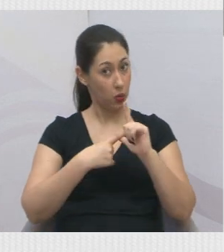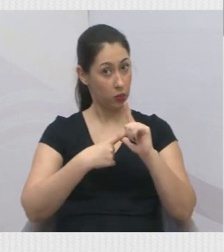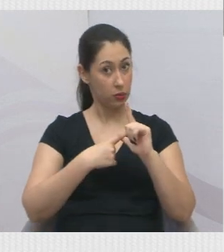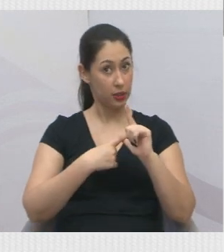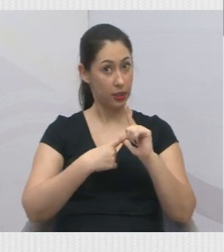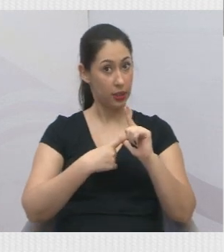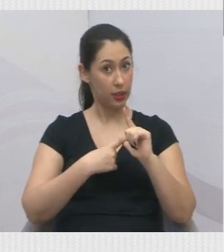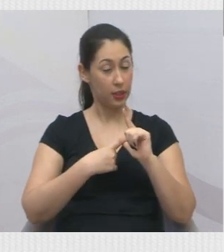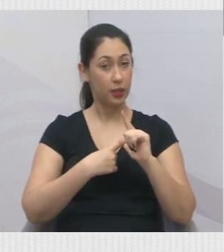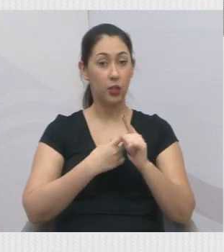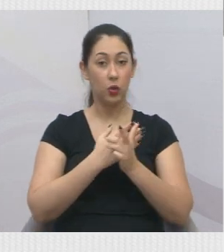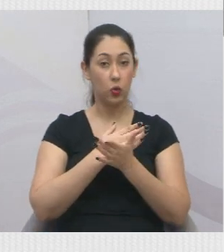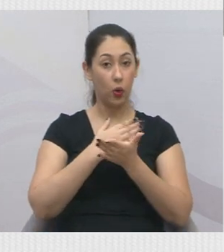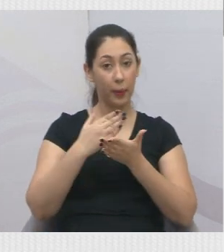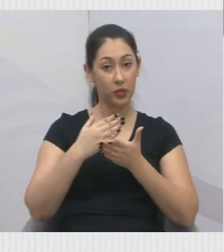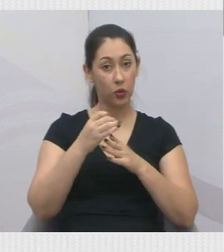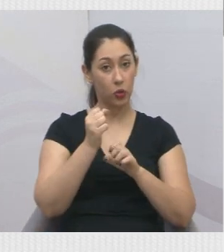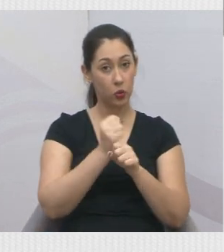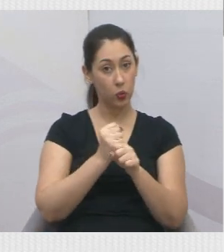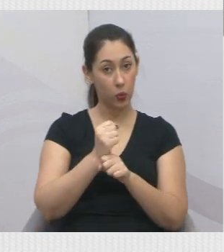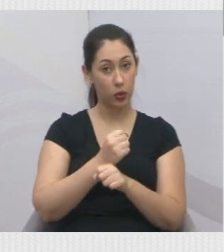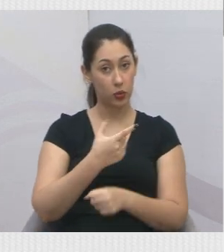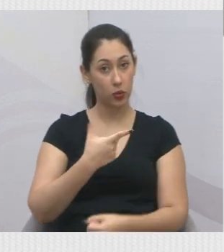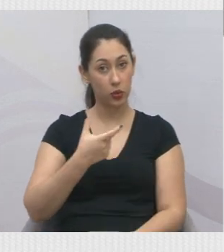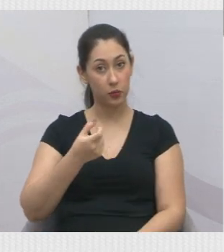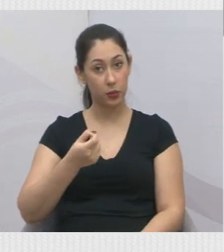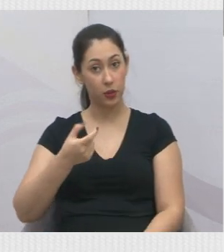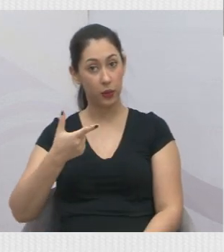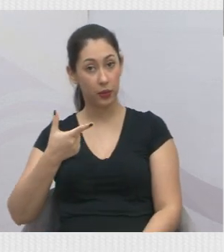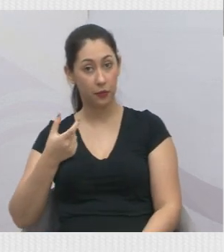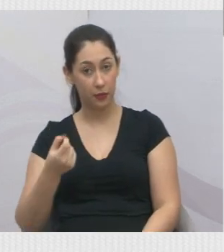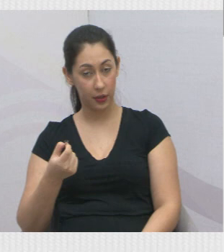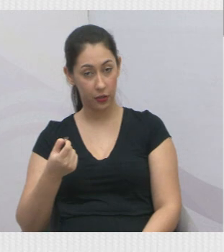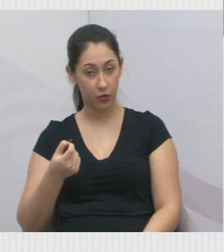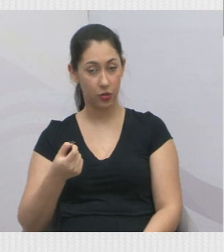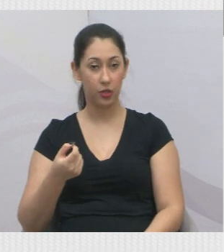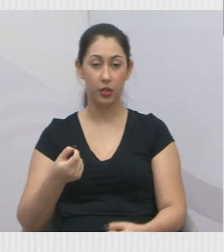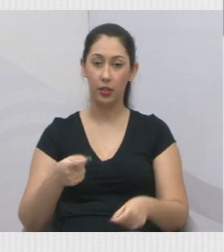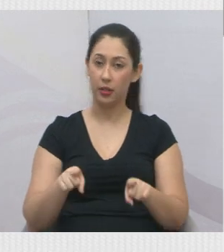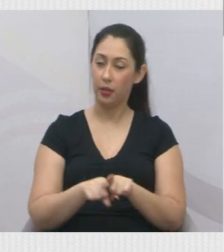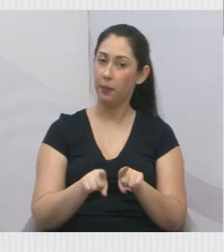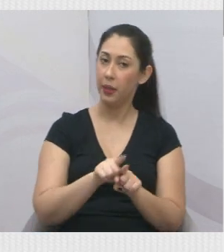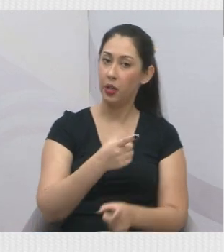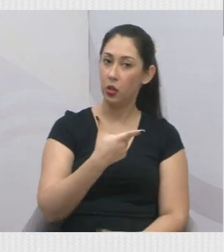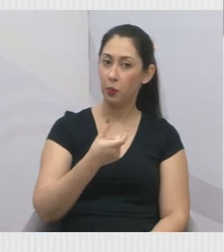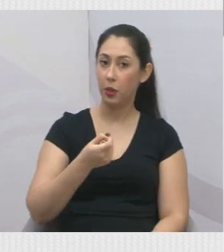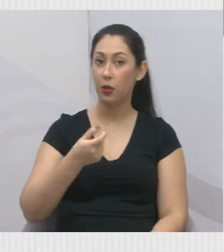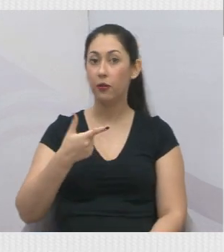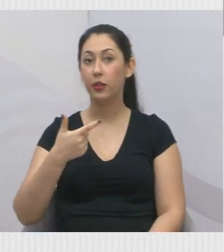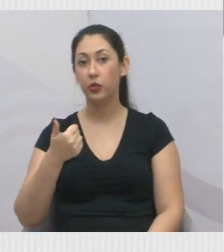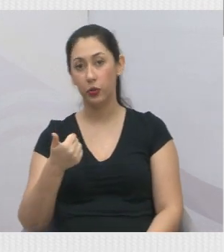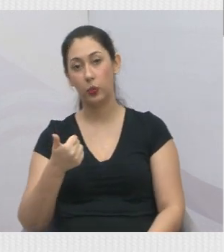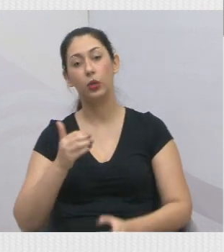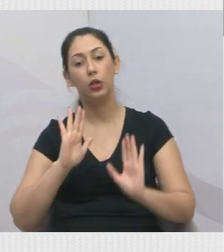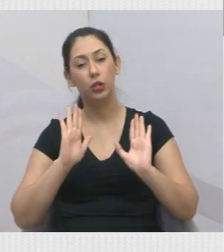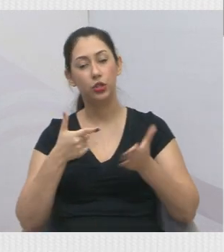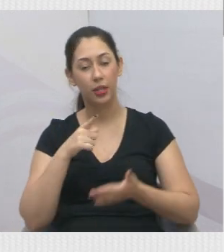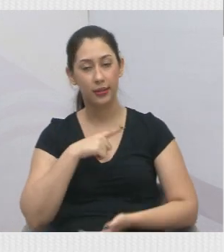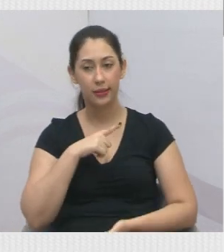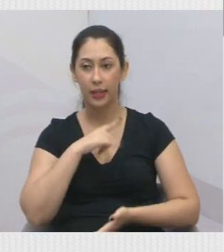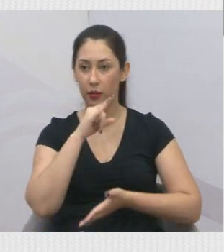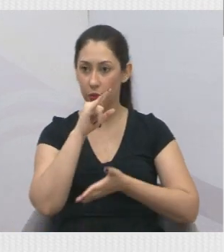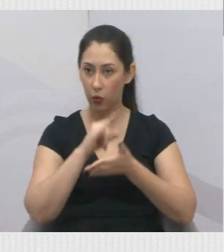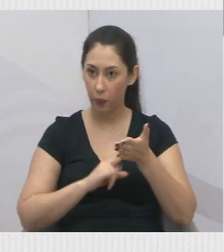anterior, de 2020 para 2021, com a nota fiscal emitida, na qual tivemos um montante de